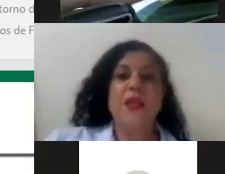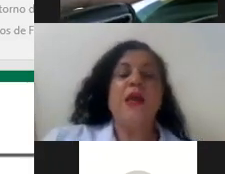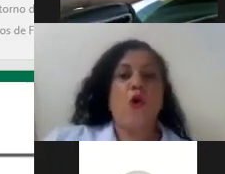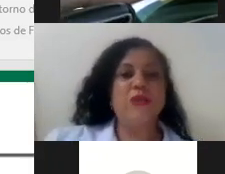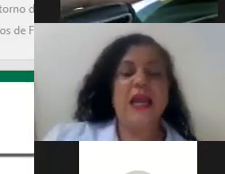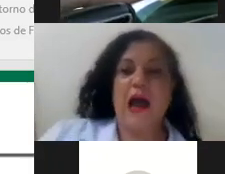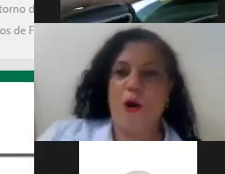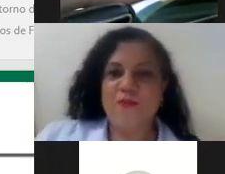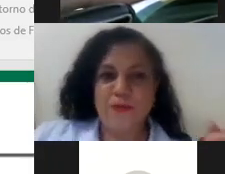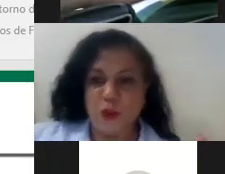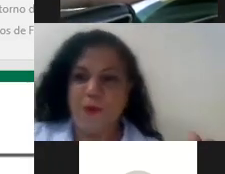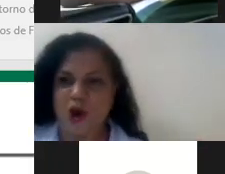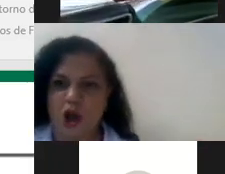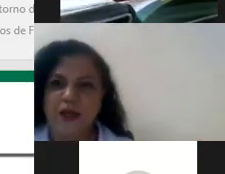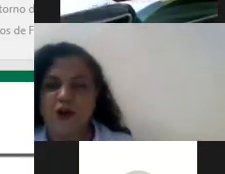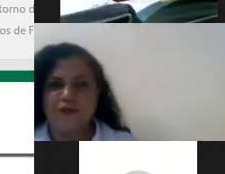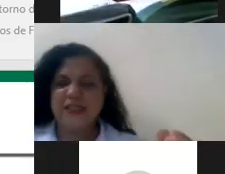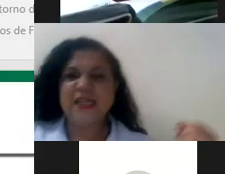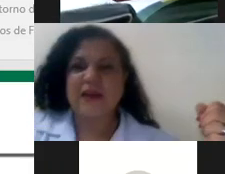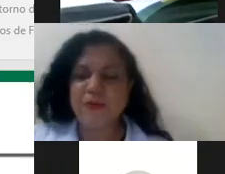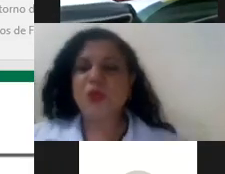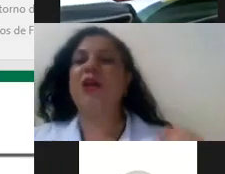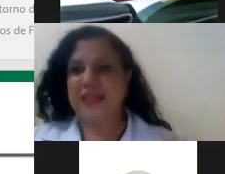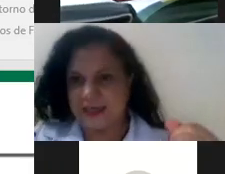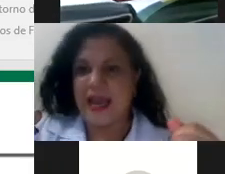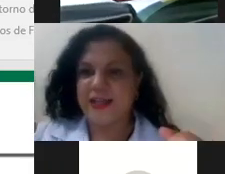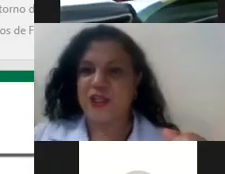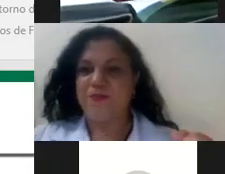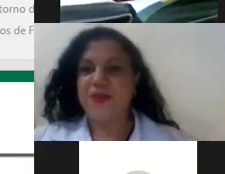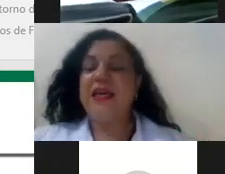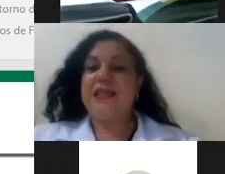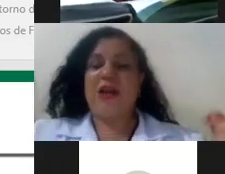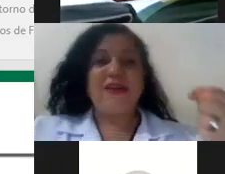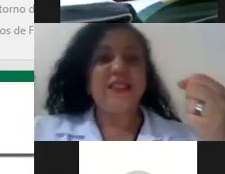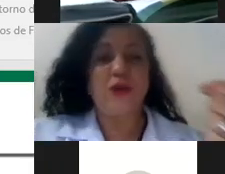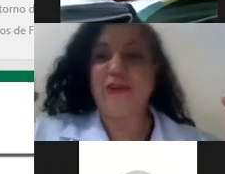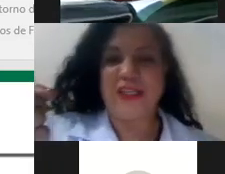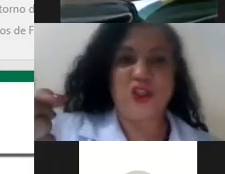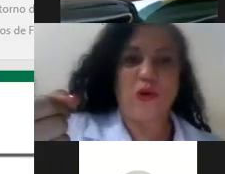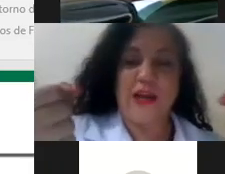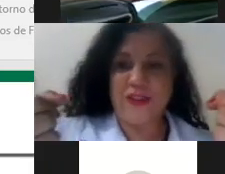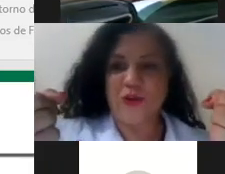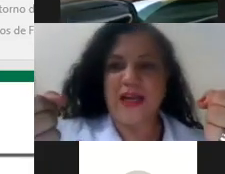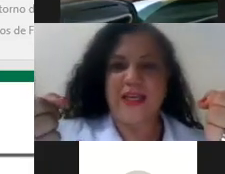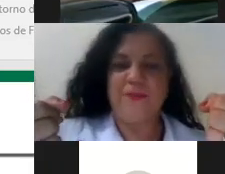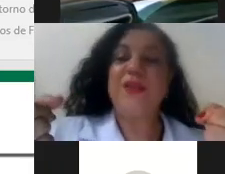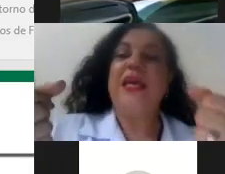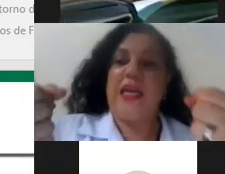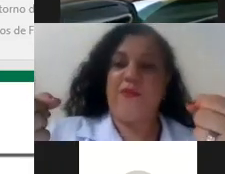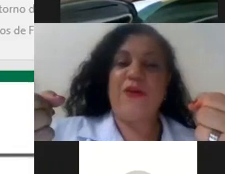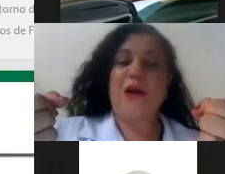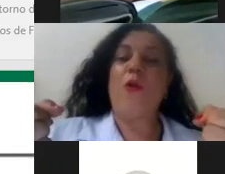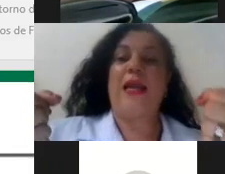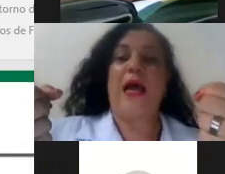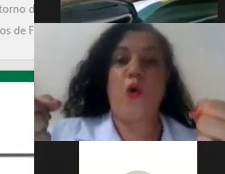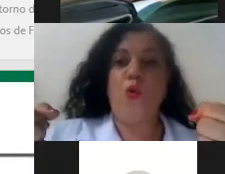pessoas. Conta lá, ó. Vamos supor, ó. Ô, Francisca, vamos subir nossa cliente? Então, ela vai segurar no lençol lá e eu vou segurar aqui. E